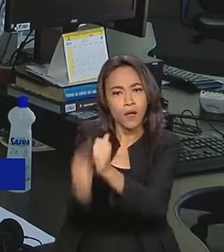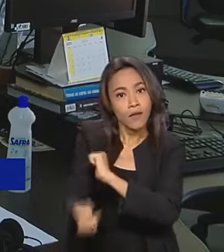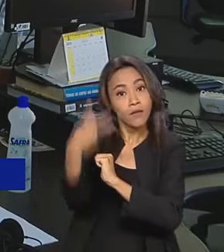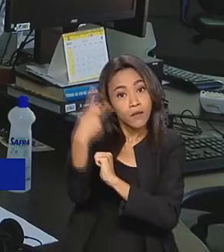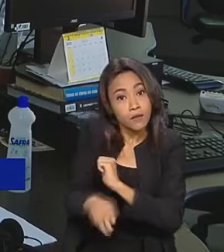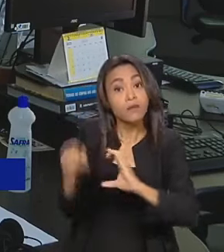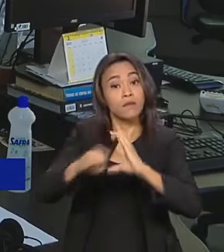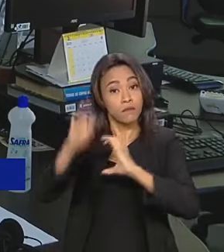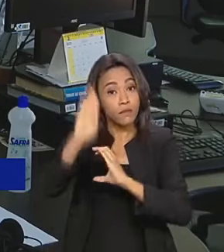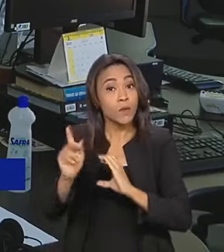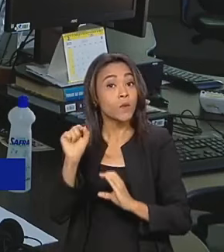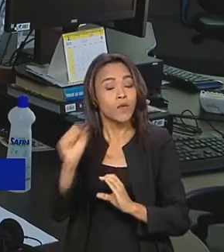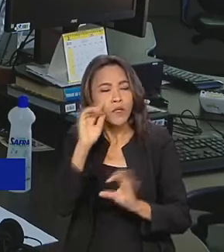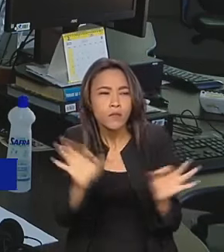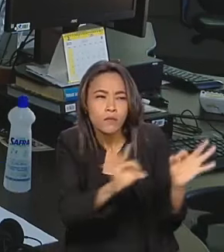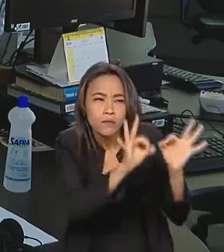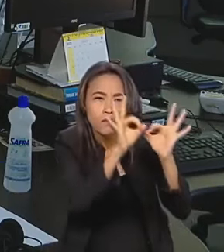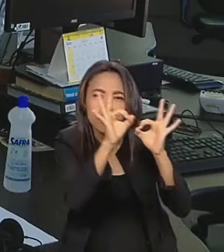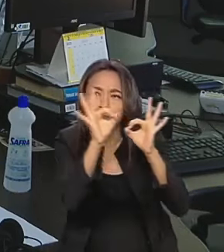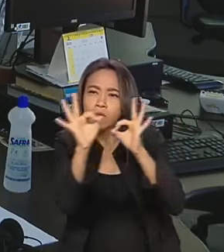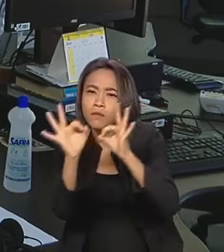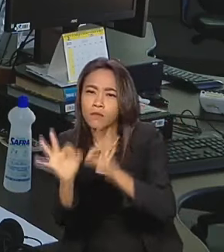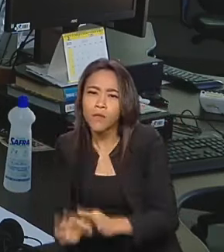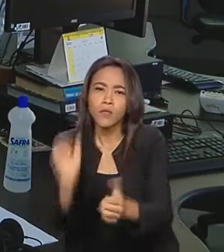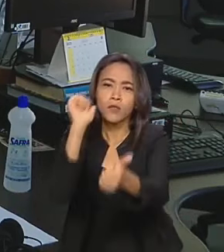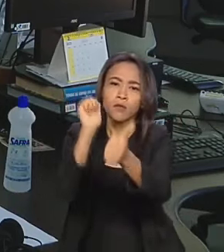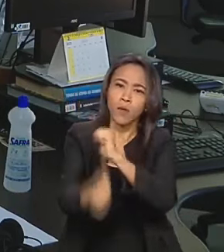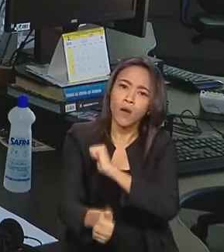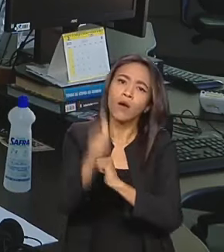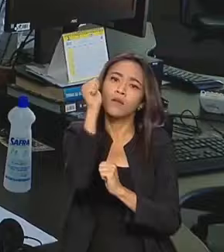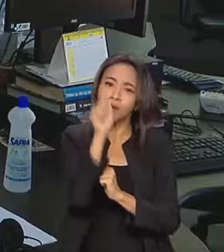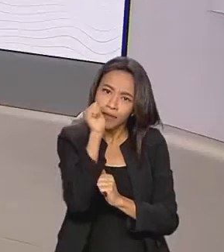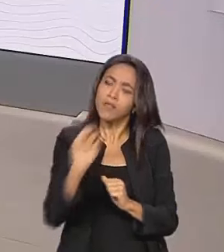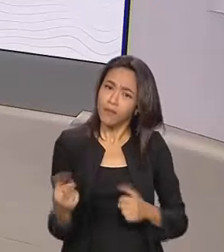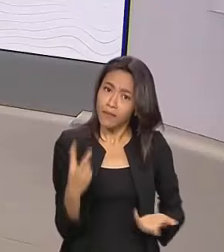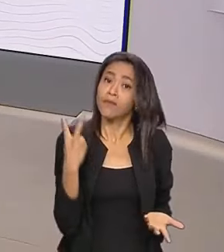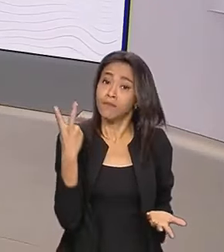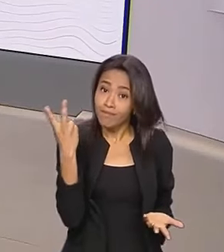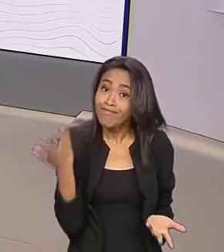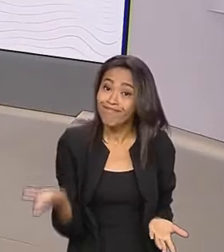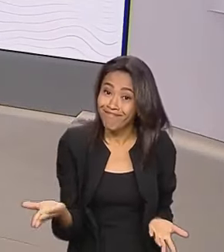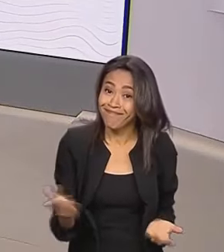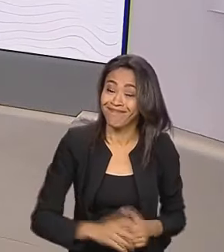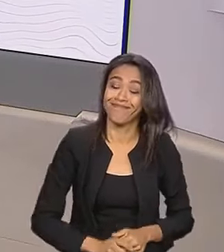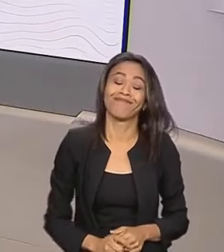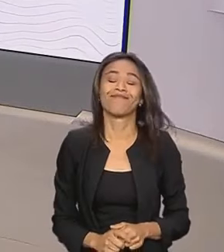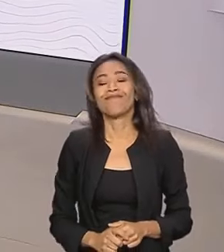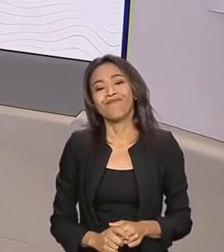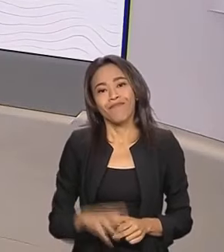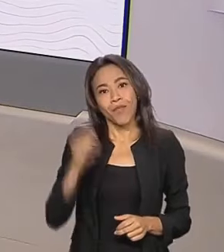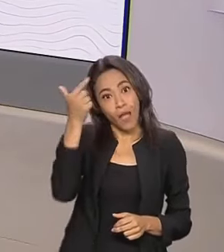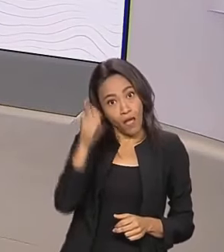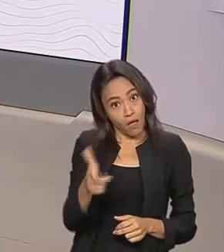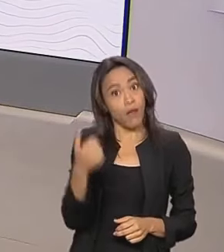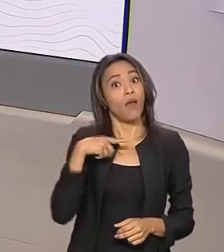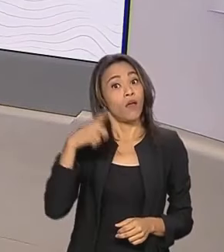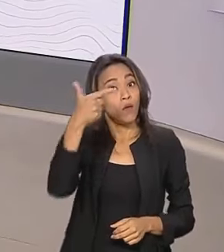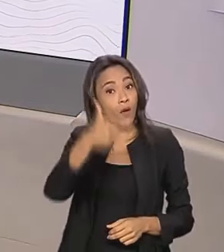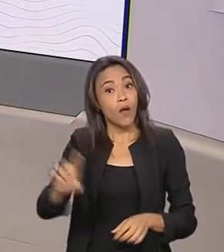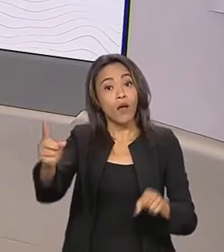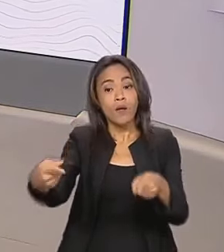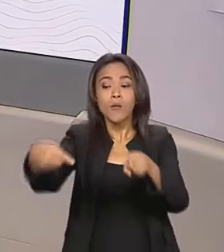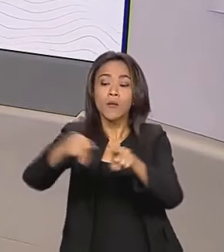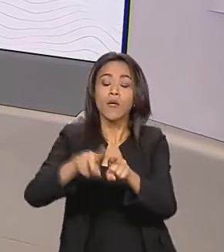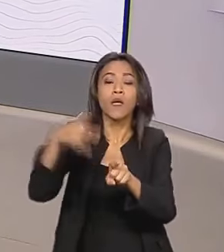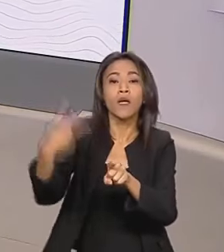tem de cobrir o futebol feminino e dá o devido valor ao futebol feminino e numa outra parceria o canal gov